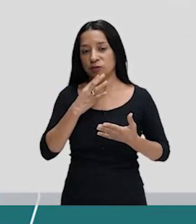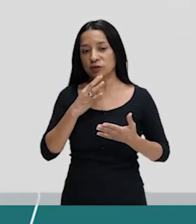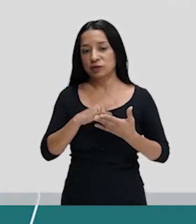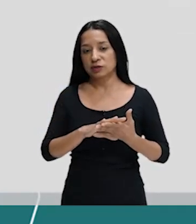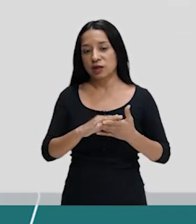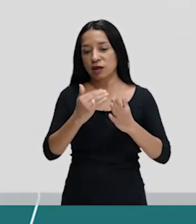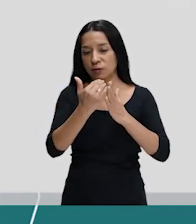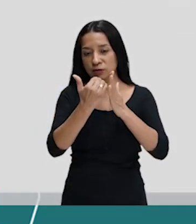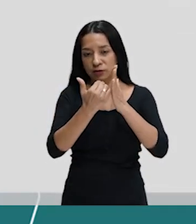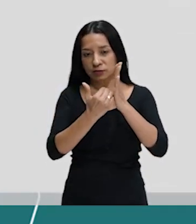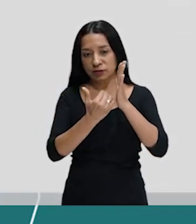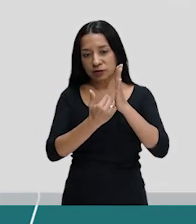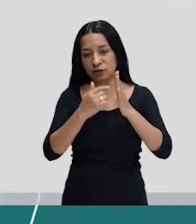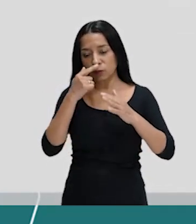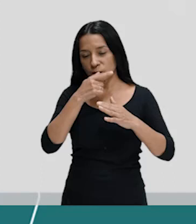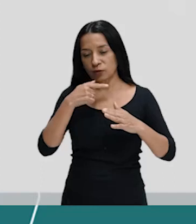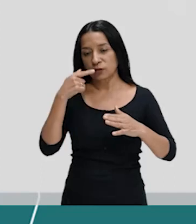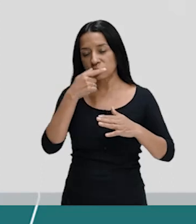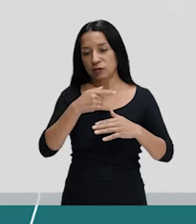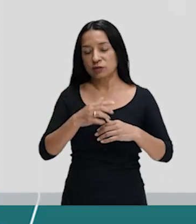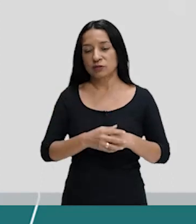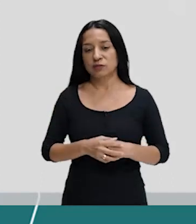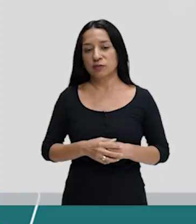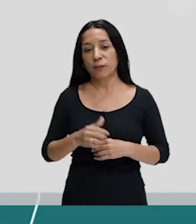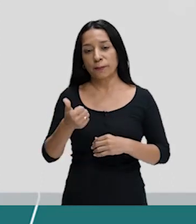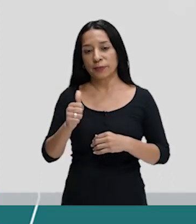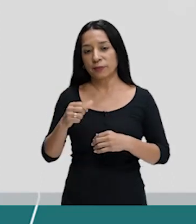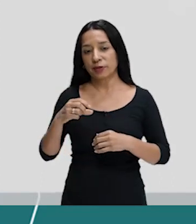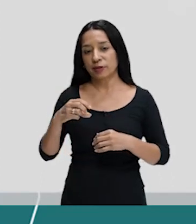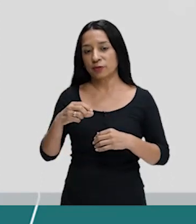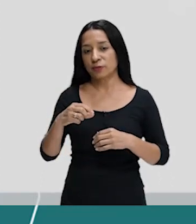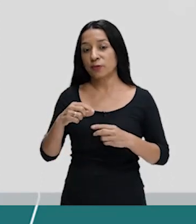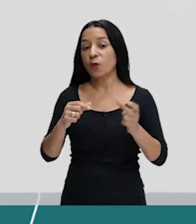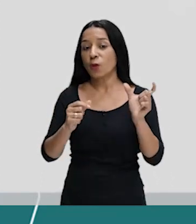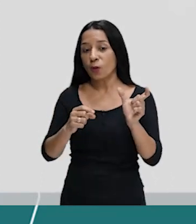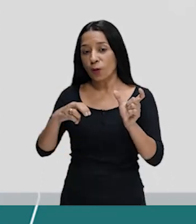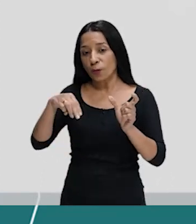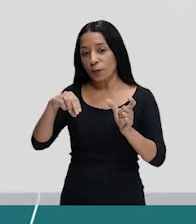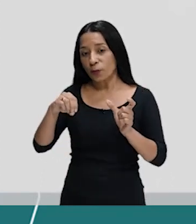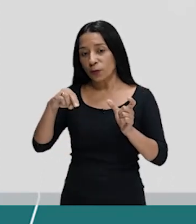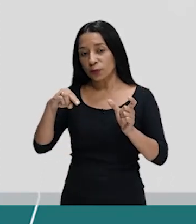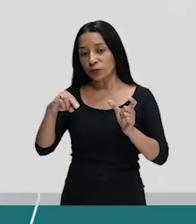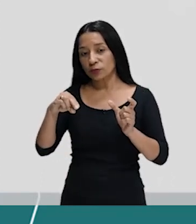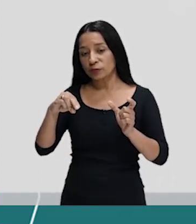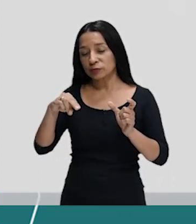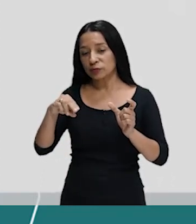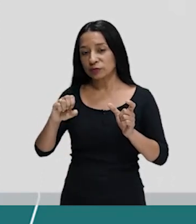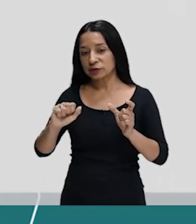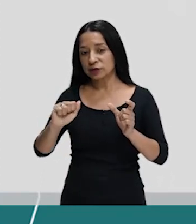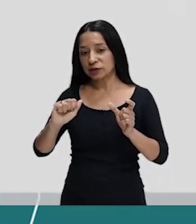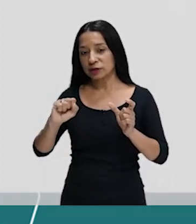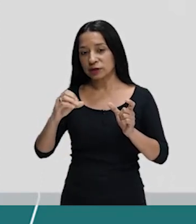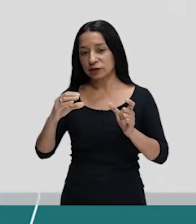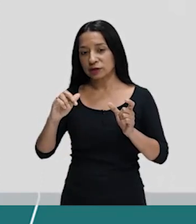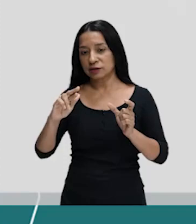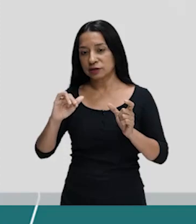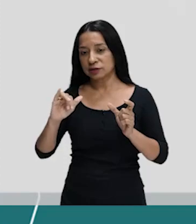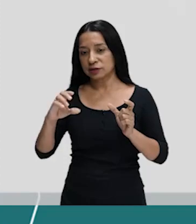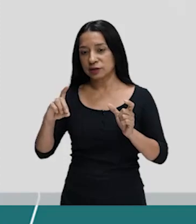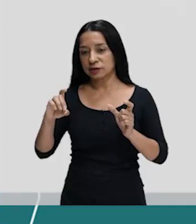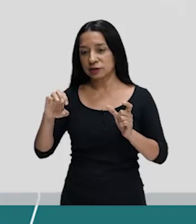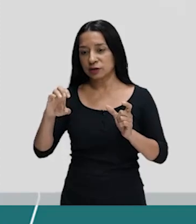dos glicídios. Primeiramente, falando aqui dos monossacarídeos, ok? Os monossacarídeos são conhecidos